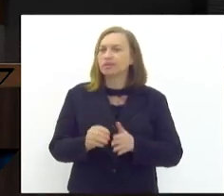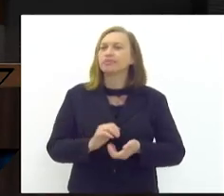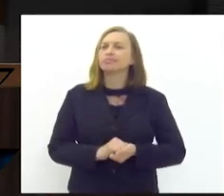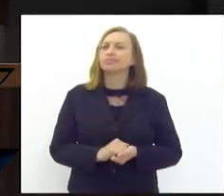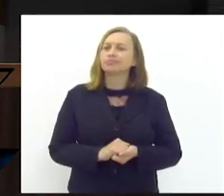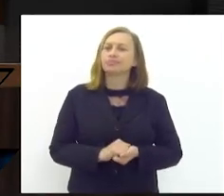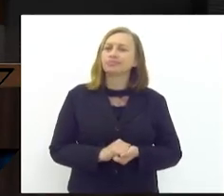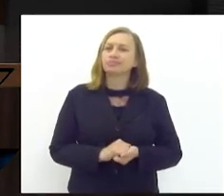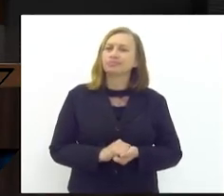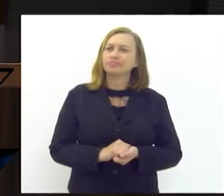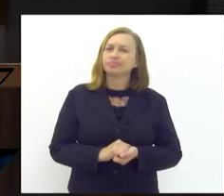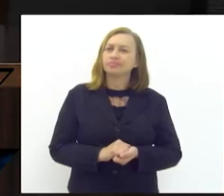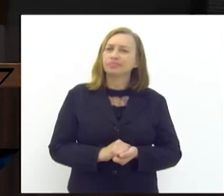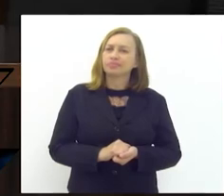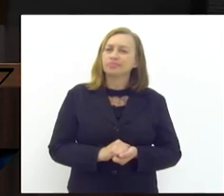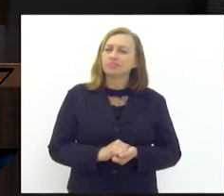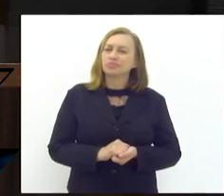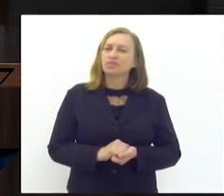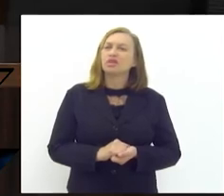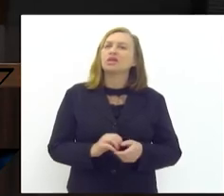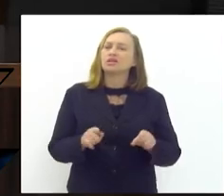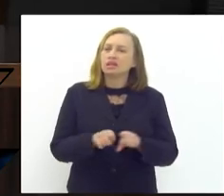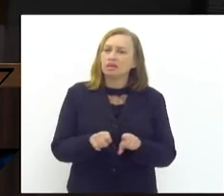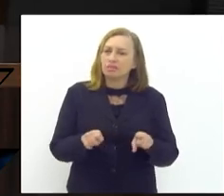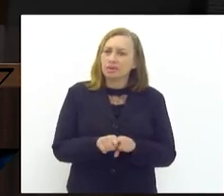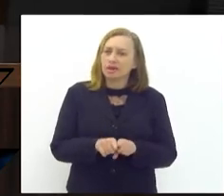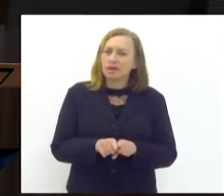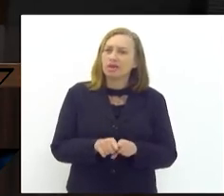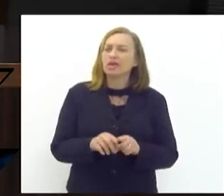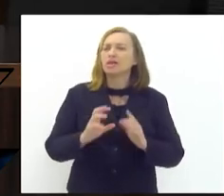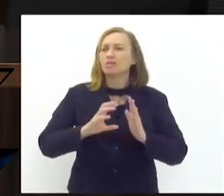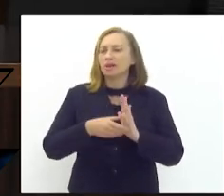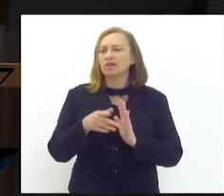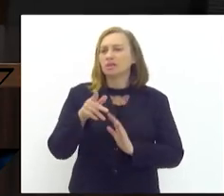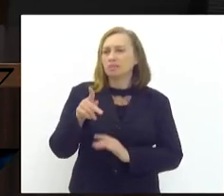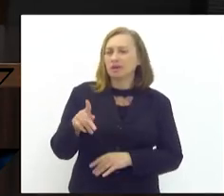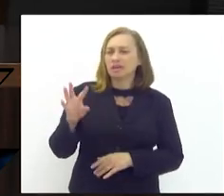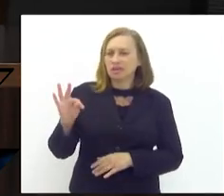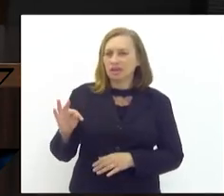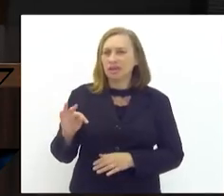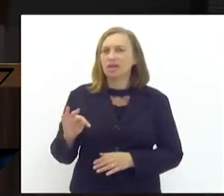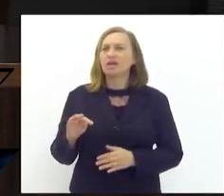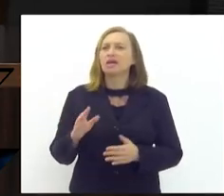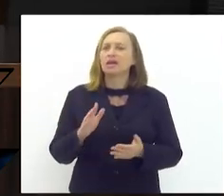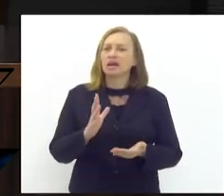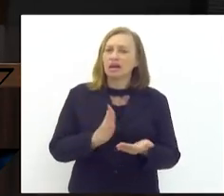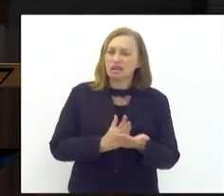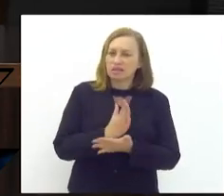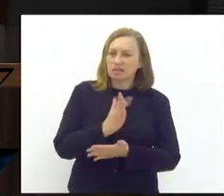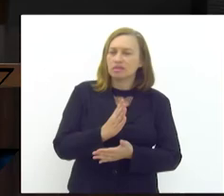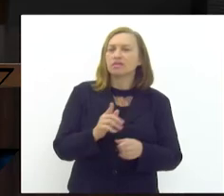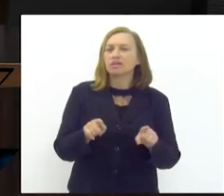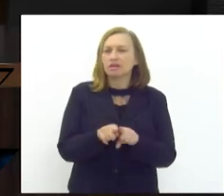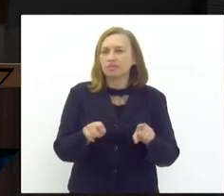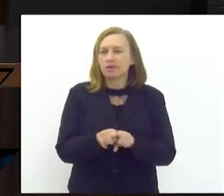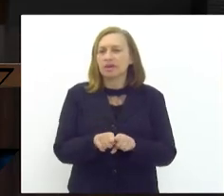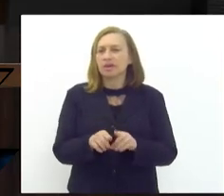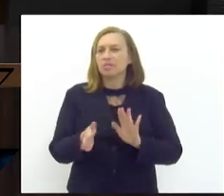a bancada também do PT vota favorável a proposta foi rejeitada